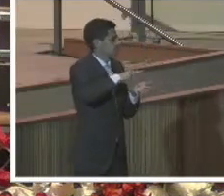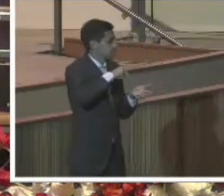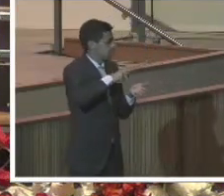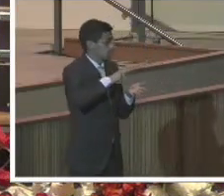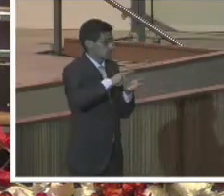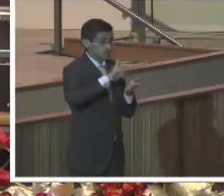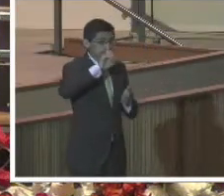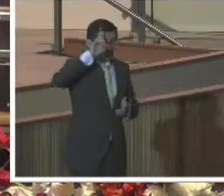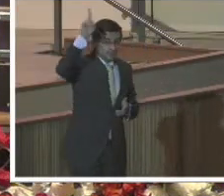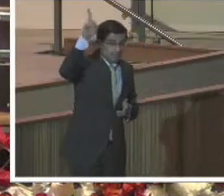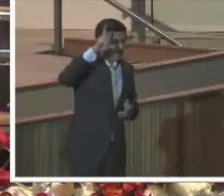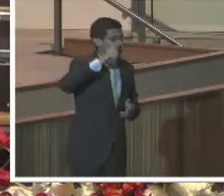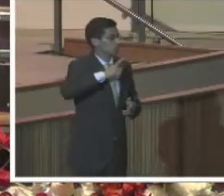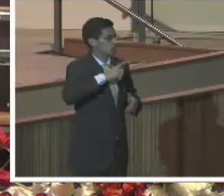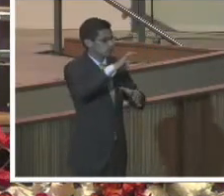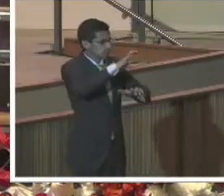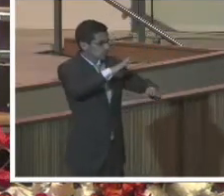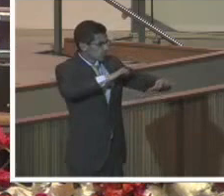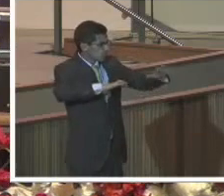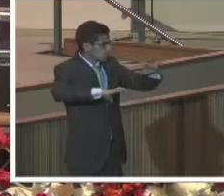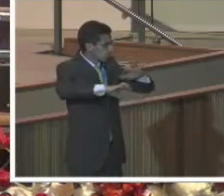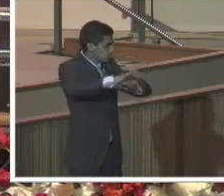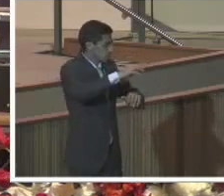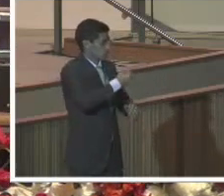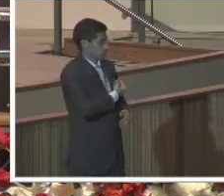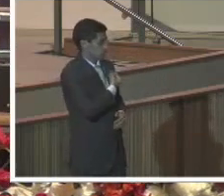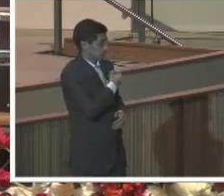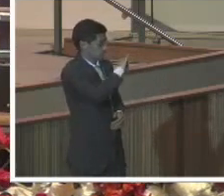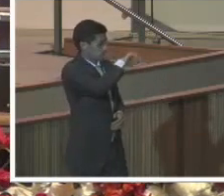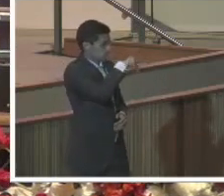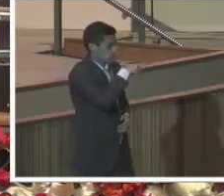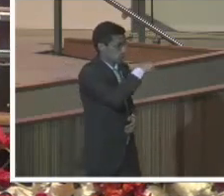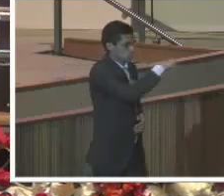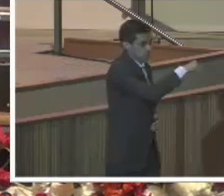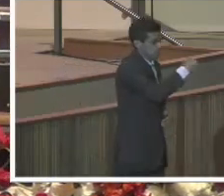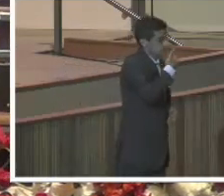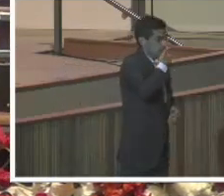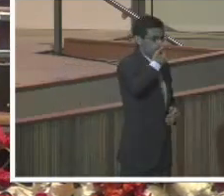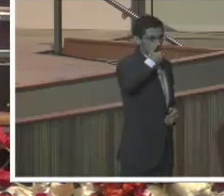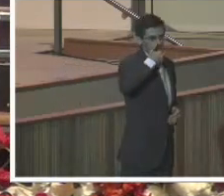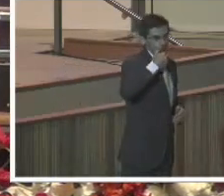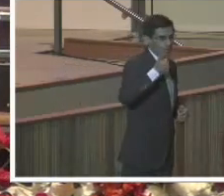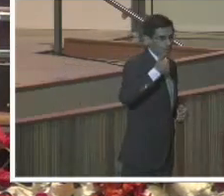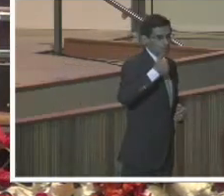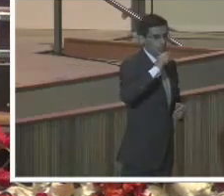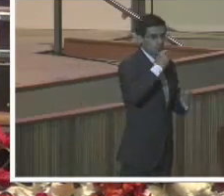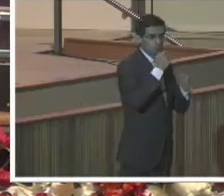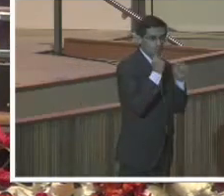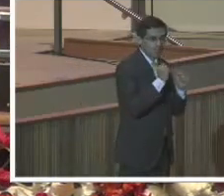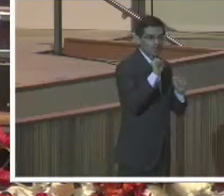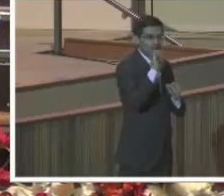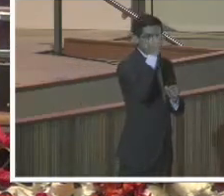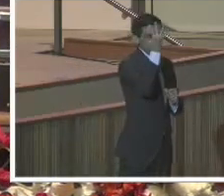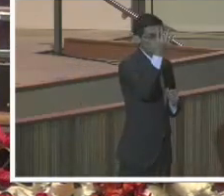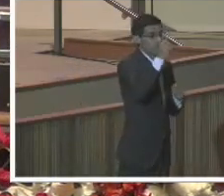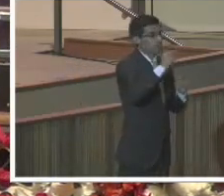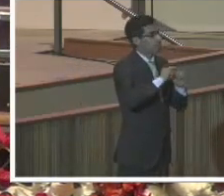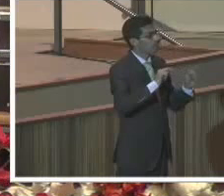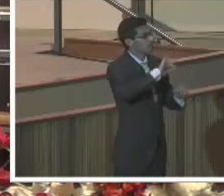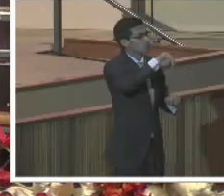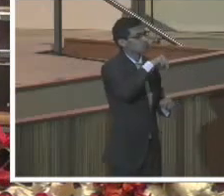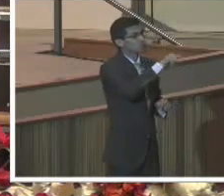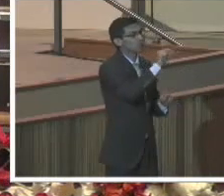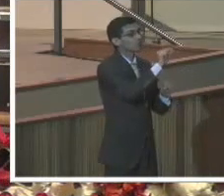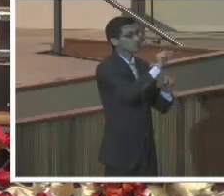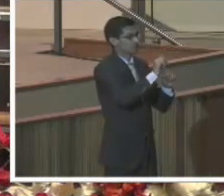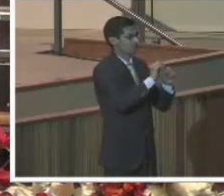vida dele, e que esse plano era a melhor coisa que podia acontecer na vida dele, e ele decidiu então fugir de Deus.